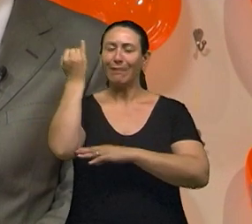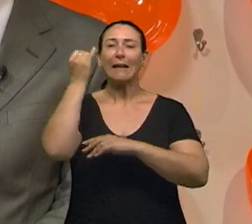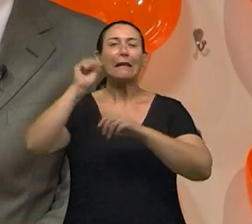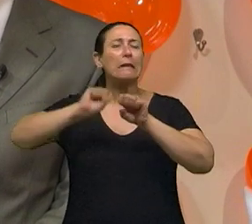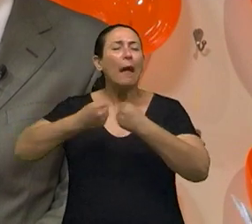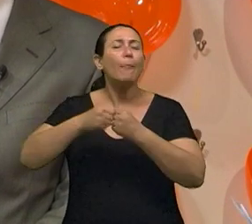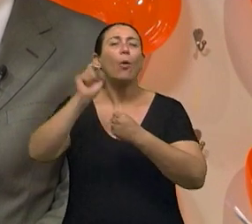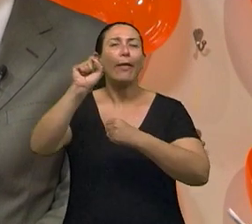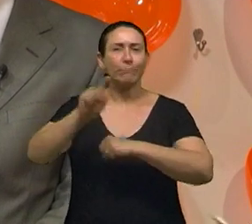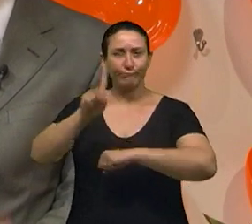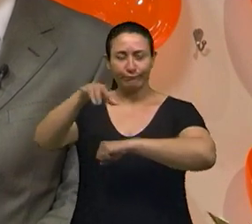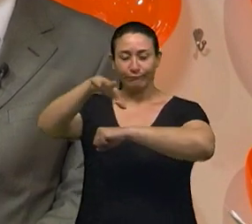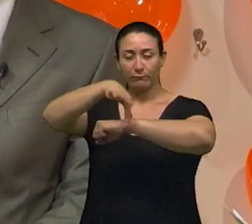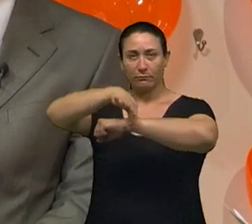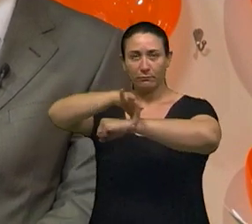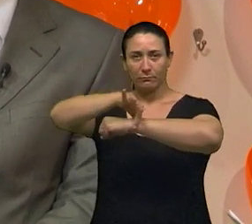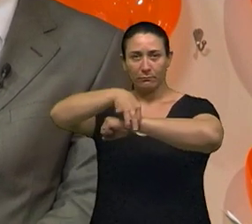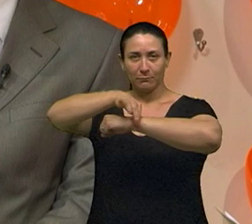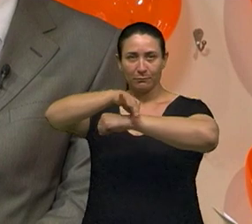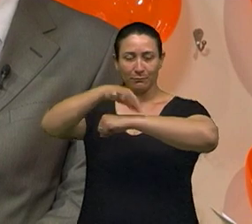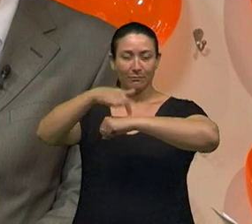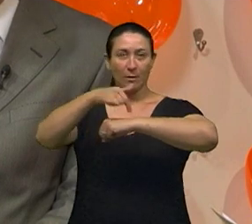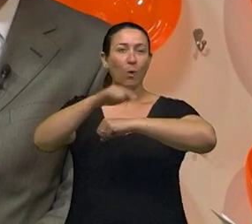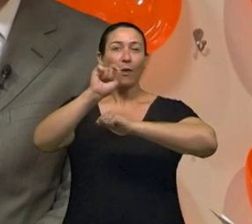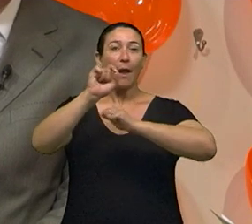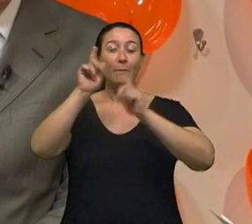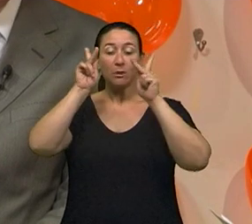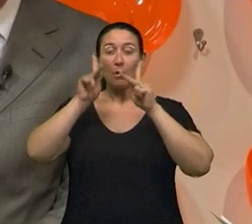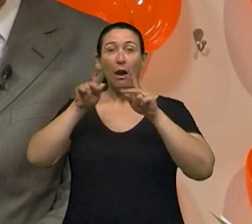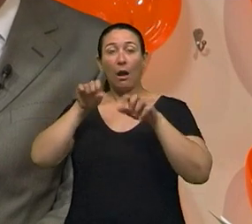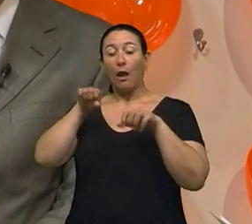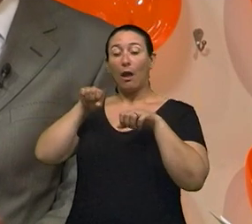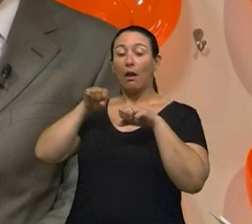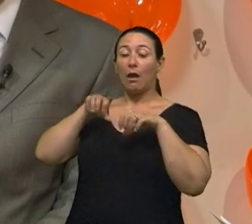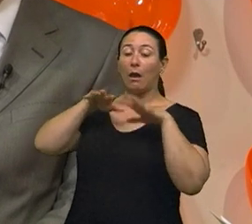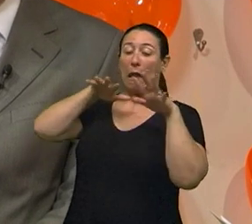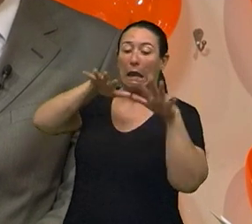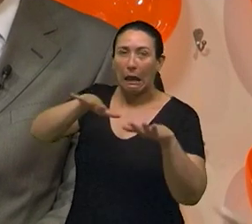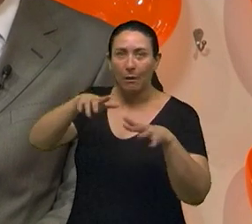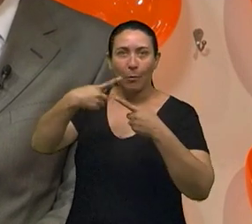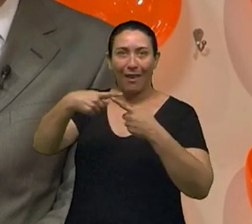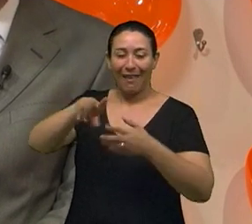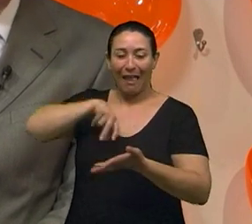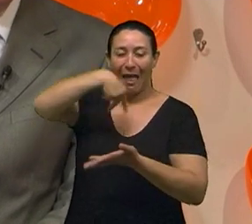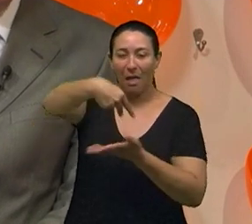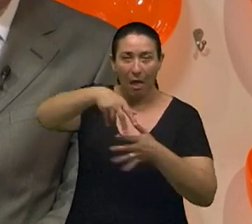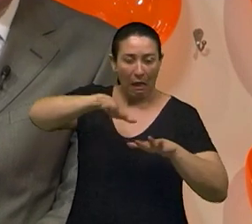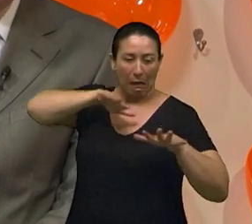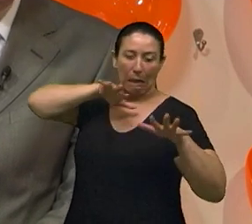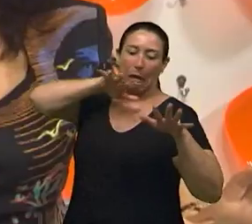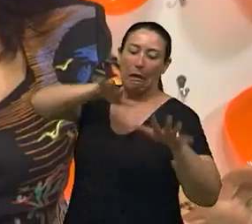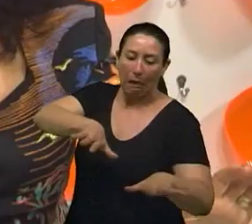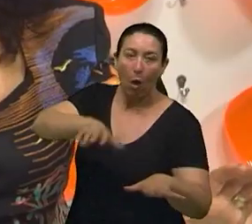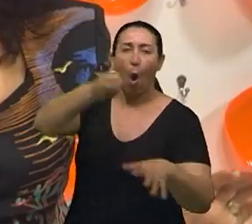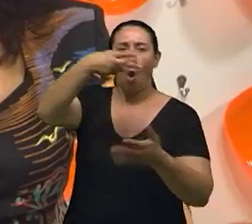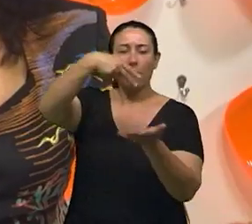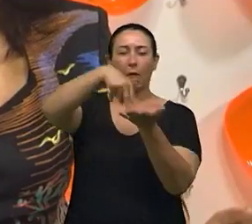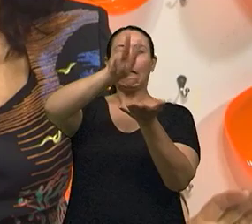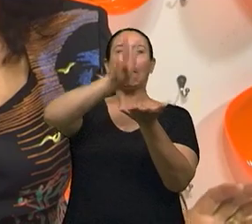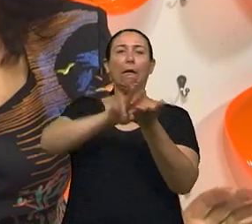coles onde a pessoa cai voltada com o punho dorsalmente e ela faz uma fratura que é quase que